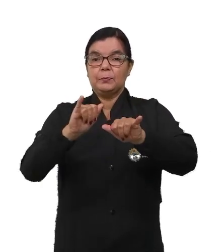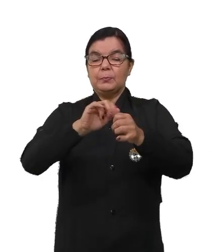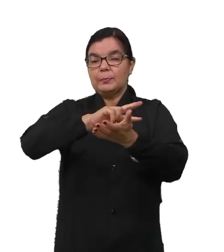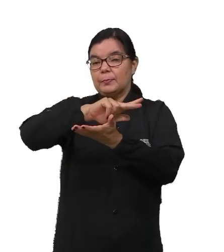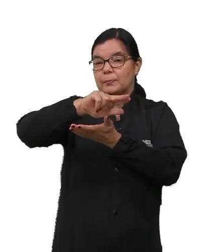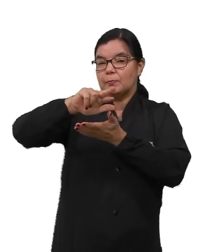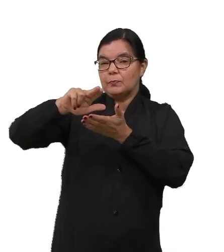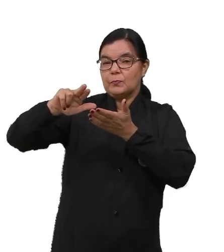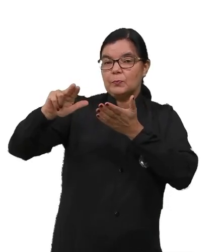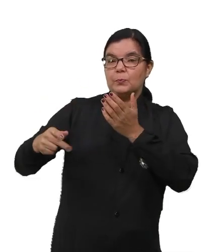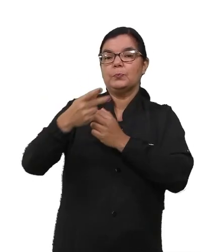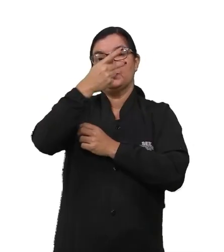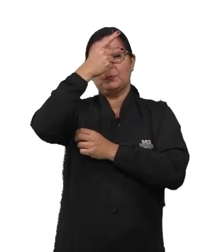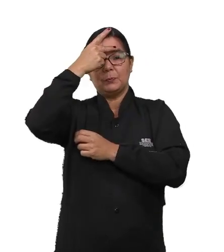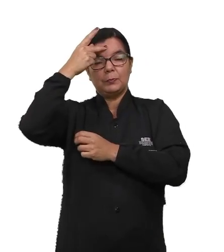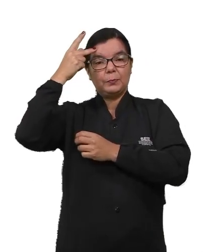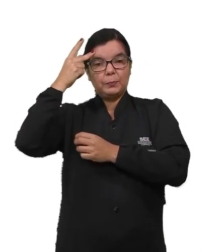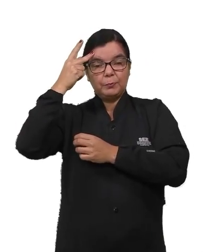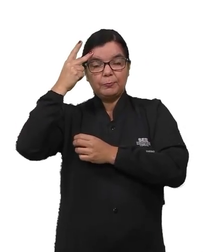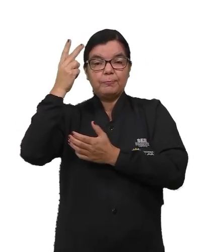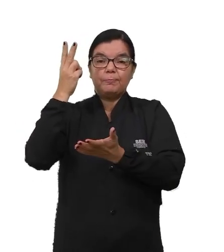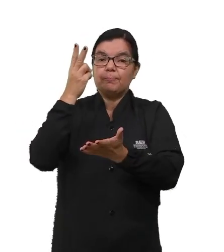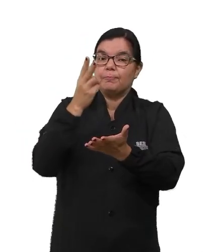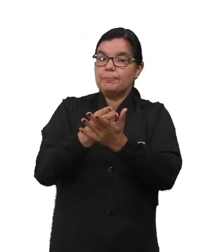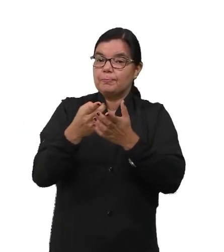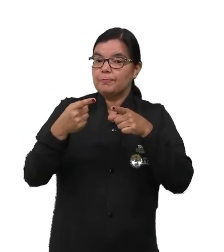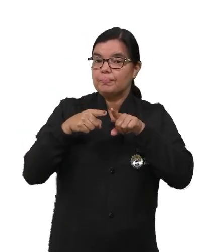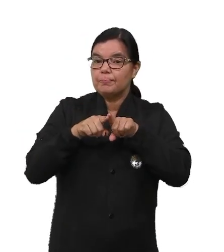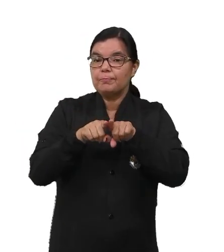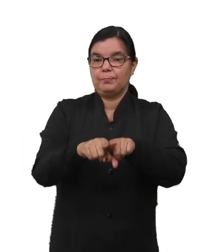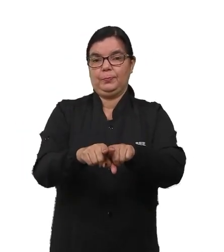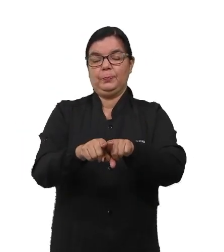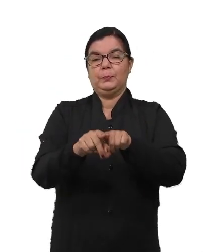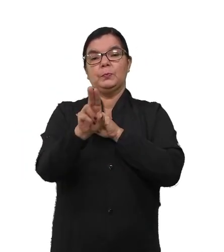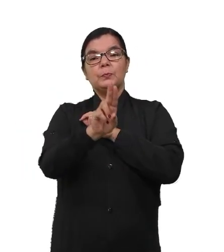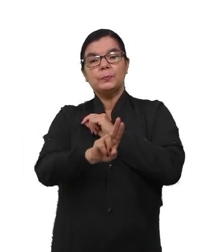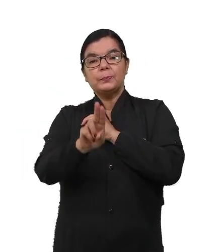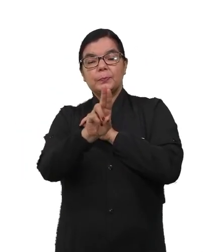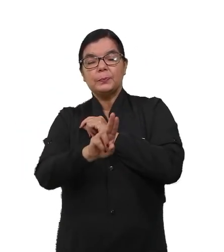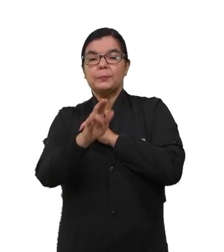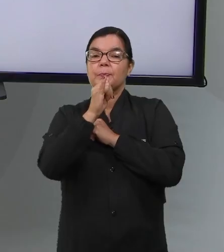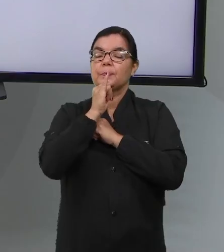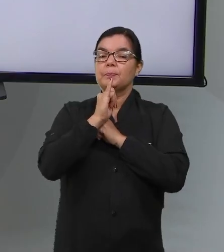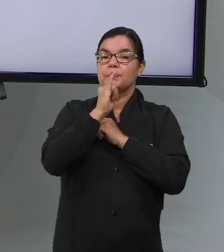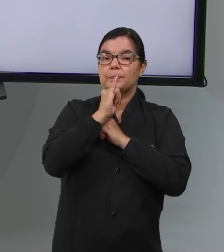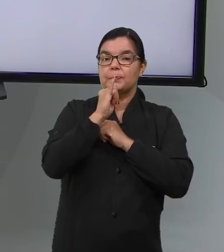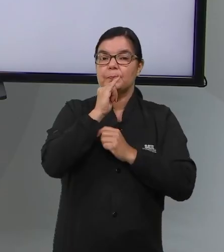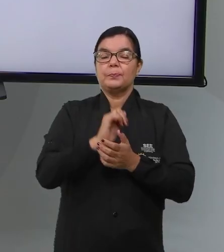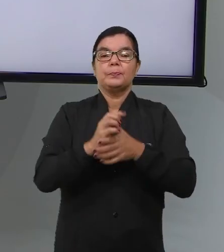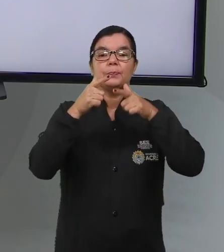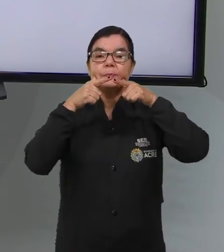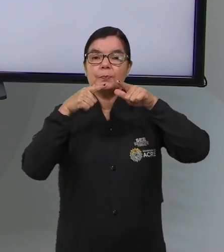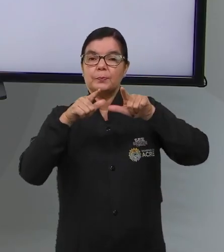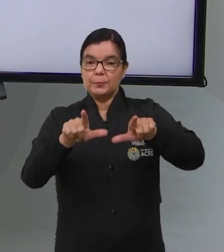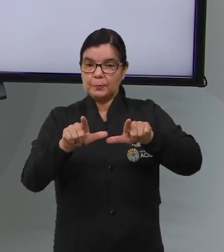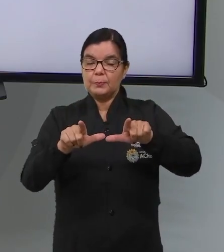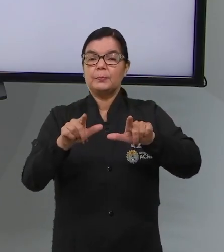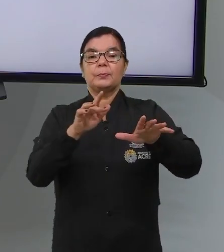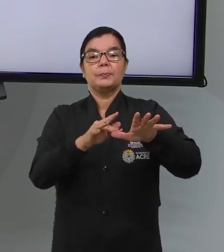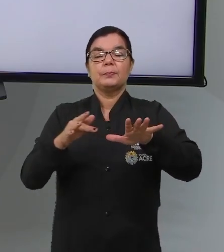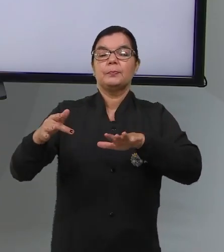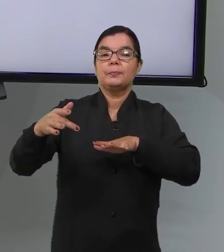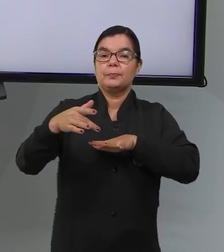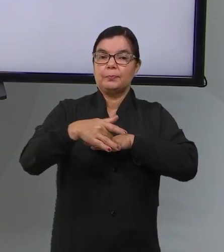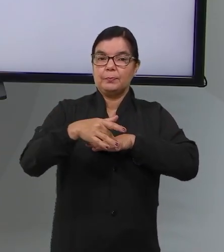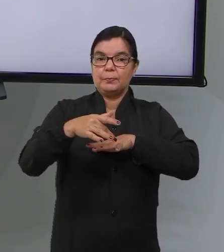informações a um grande público simultaneamente, utilizando, por exemplo, a linguagem das redes